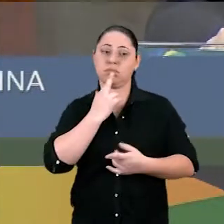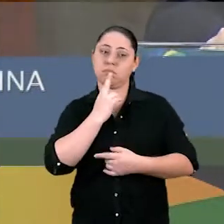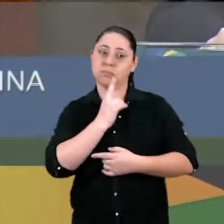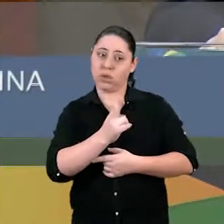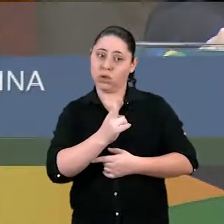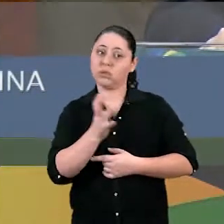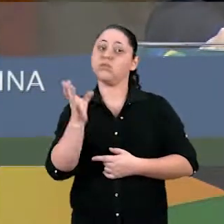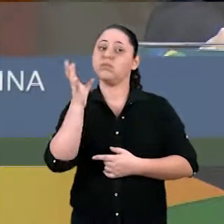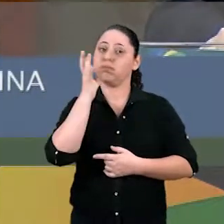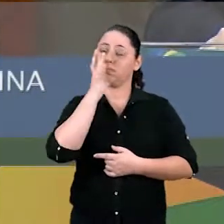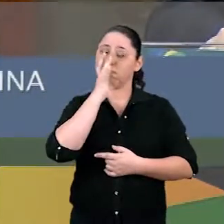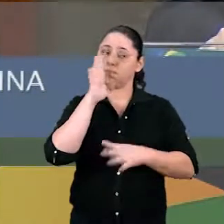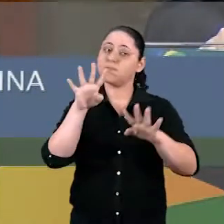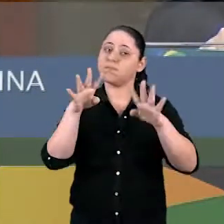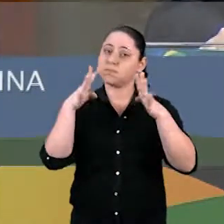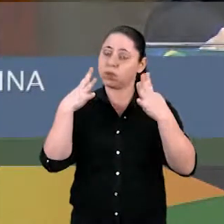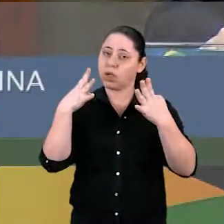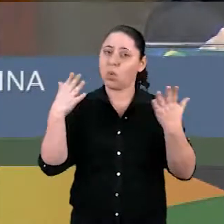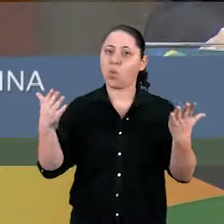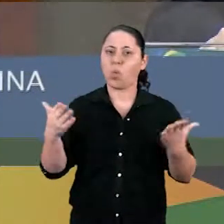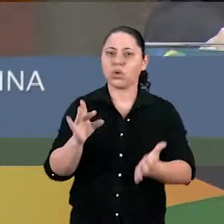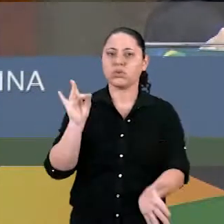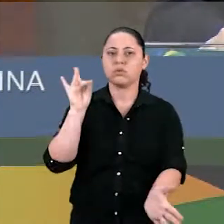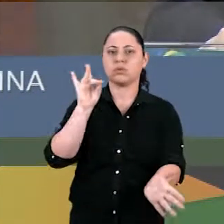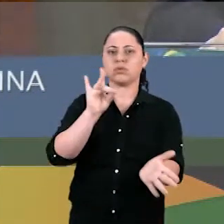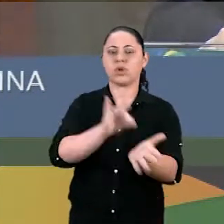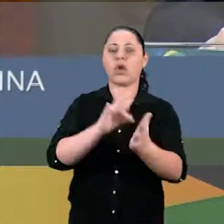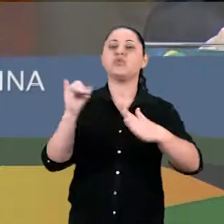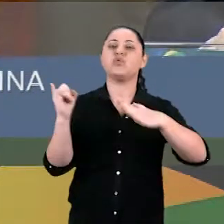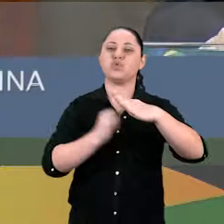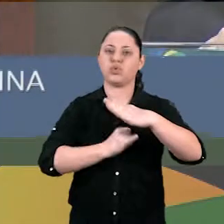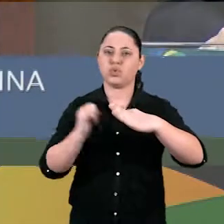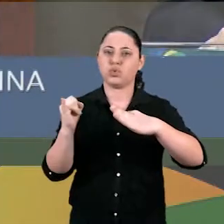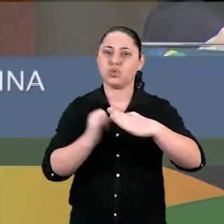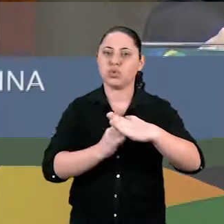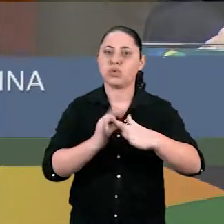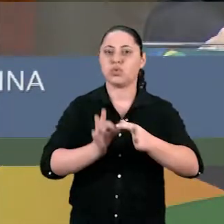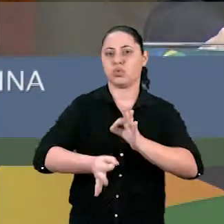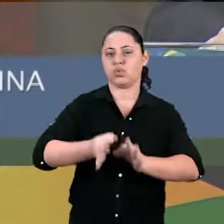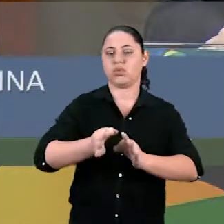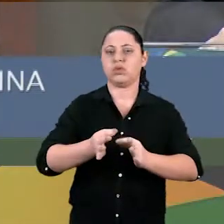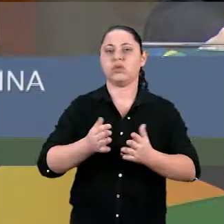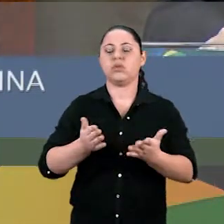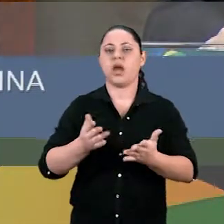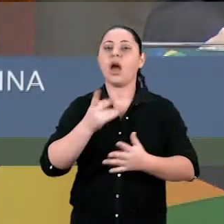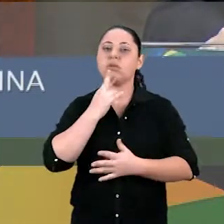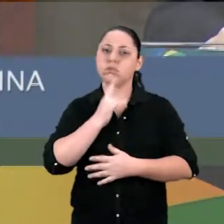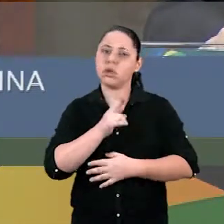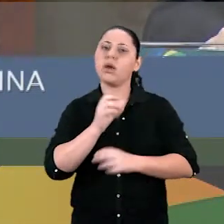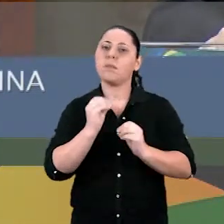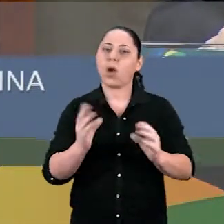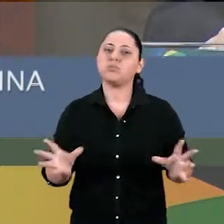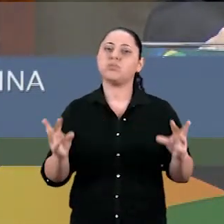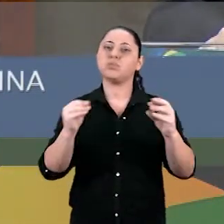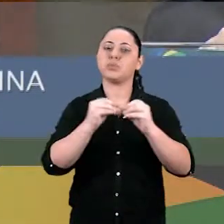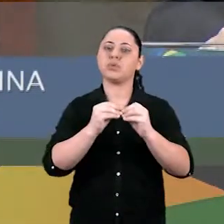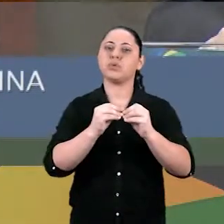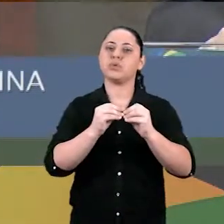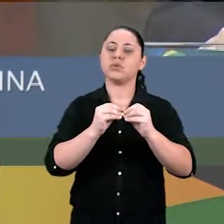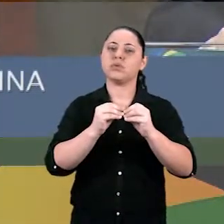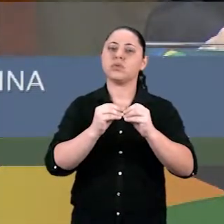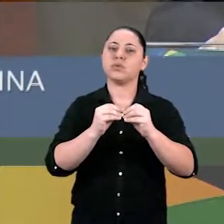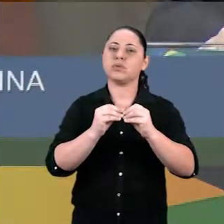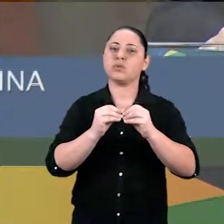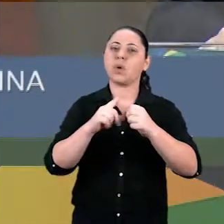que acompanham de maneira mais atenta a nossa realidade institucional é uma resposta que pode ser sintetizada